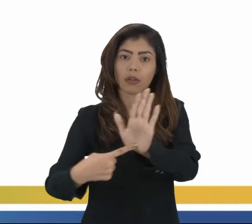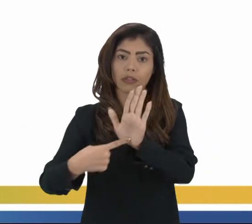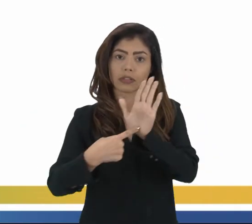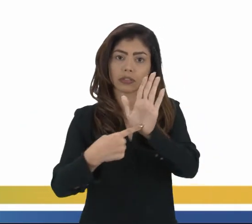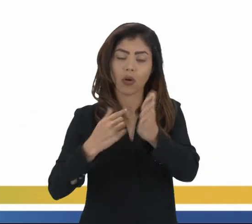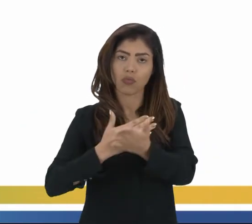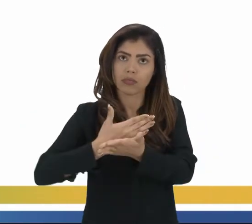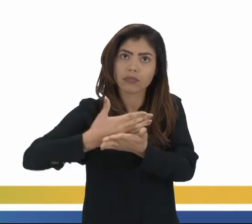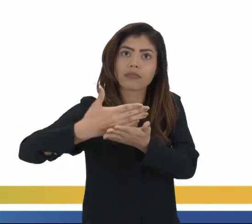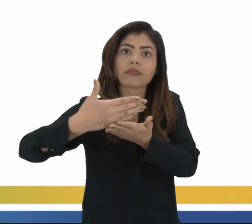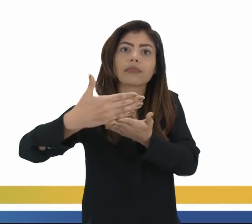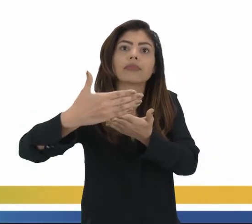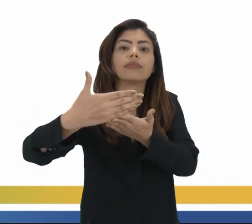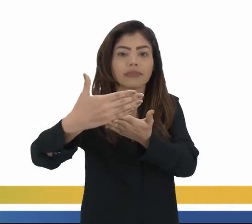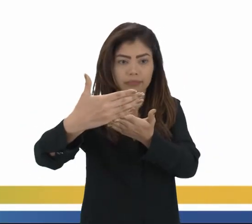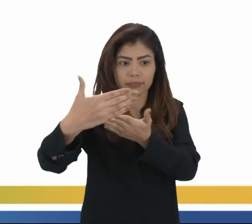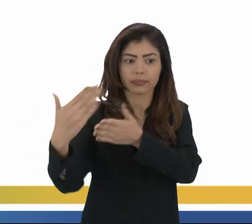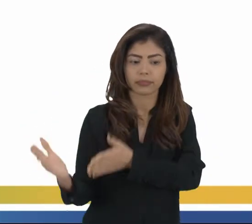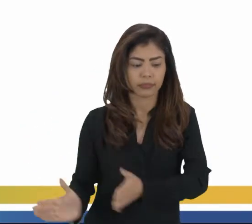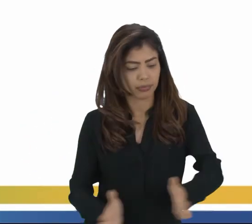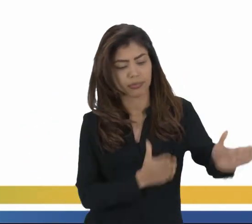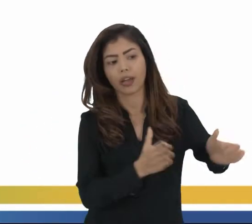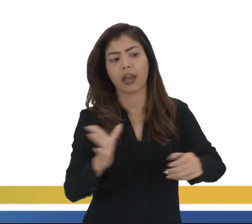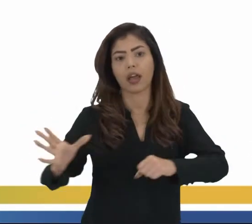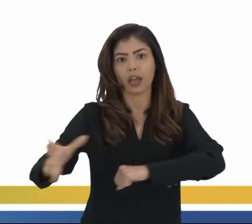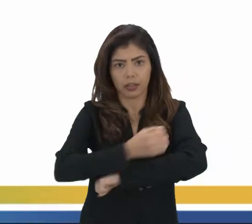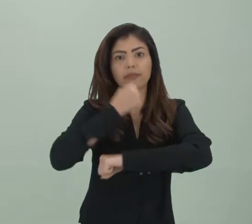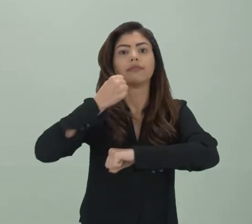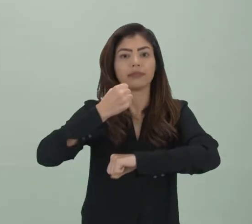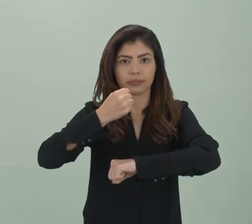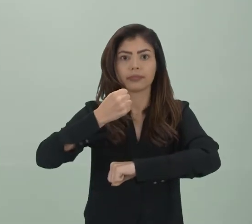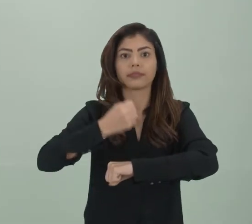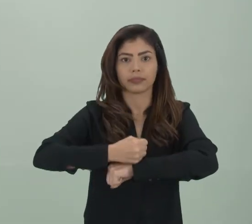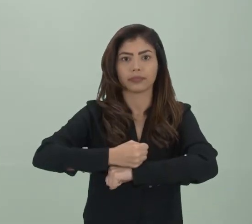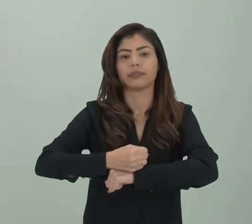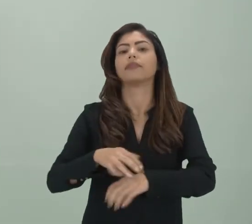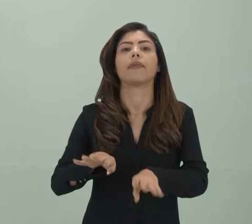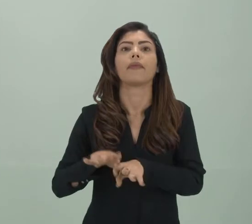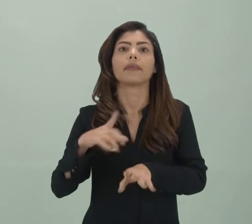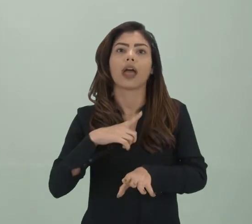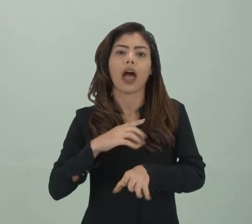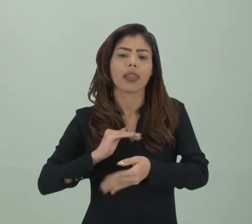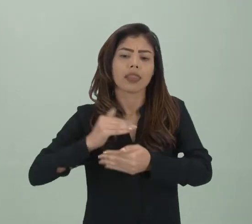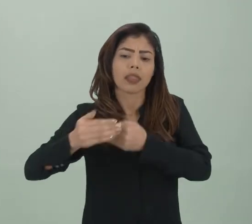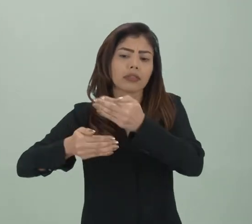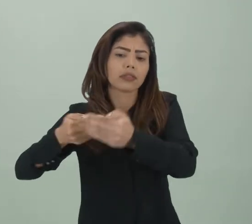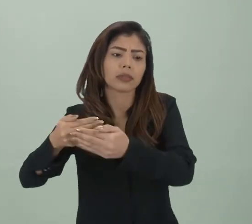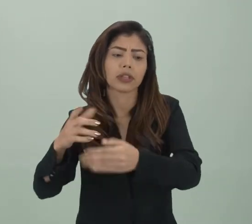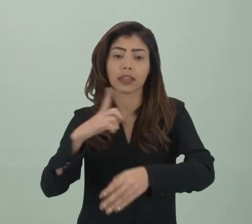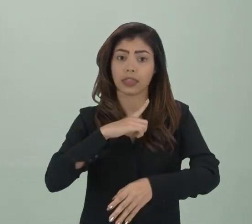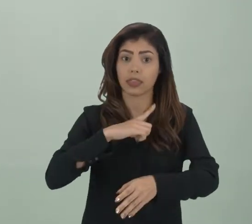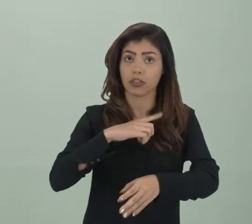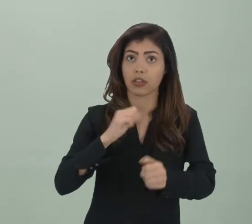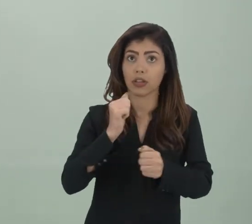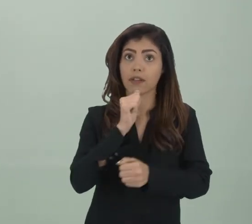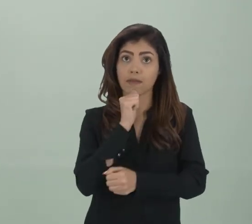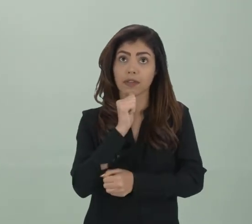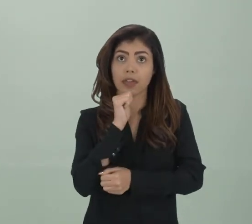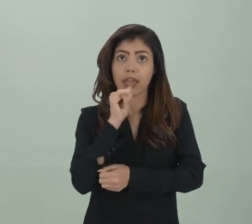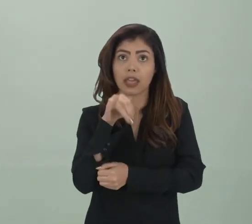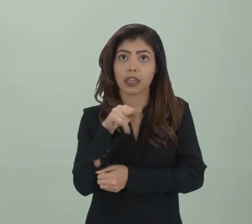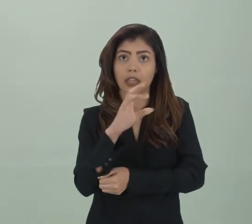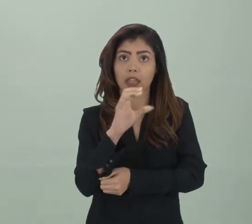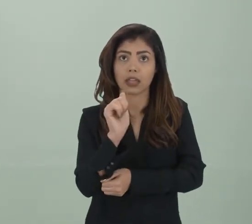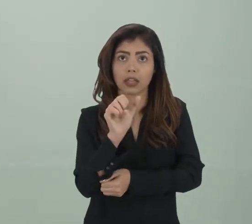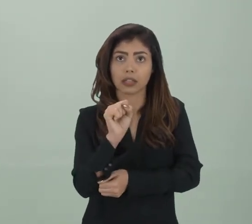representa o início do processo de colonização. Ou seja, dentro desse processo existiam os incas, que no momento